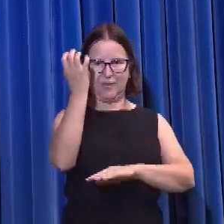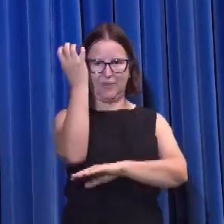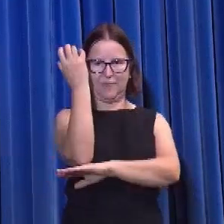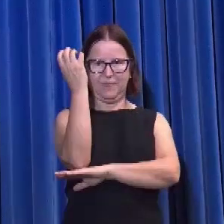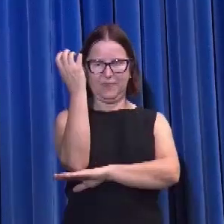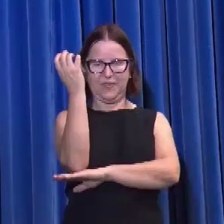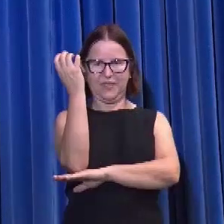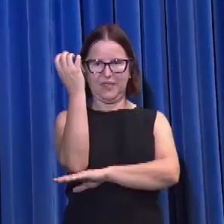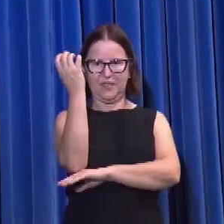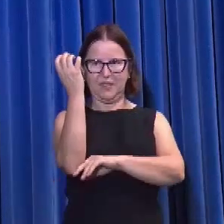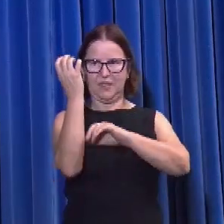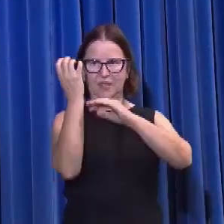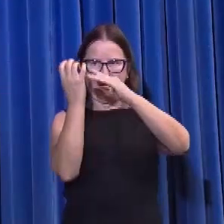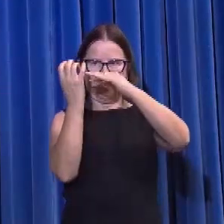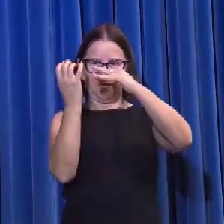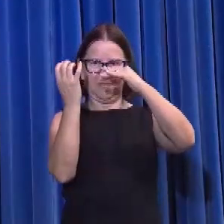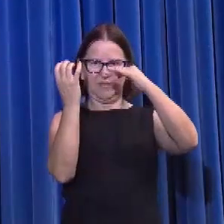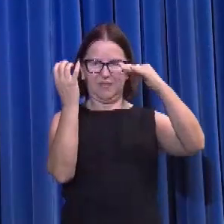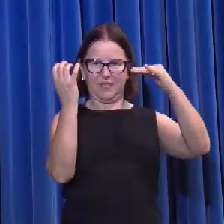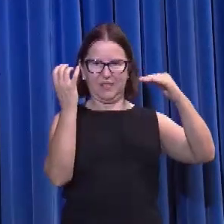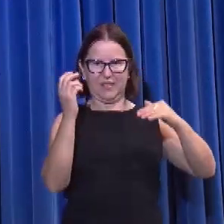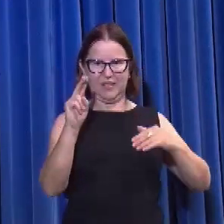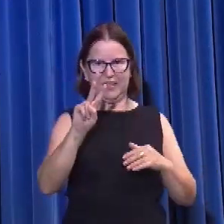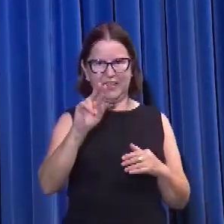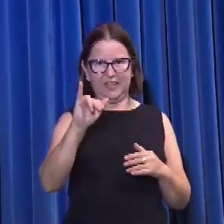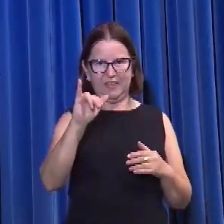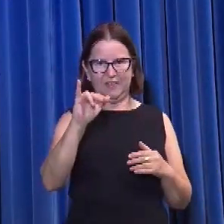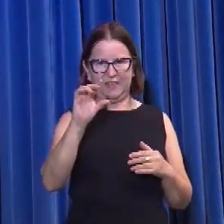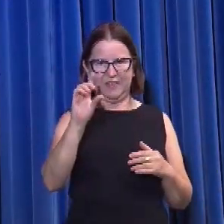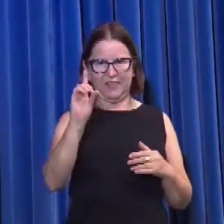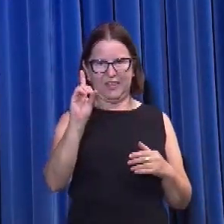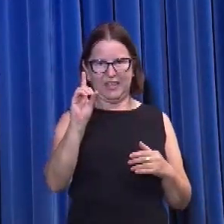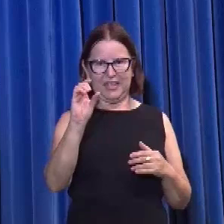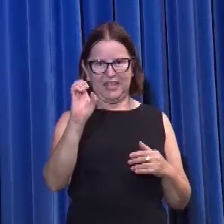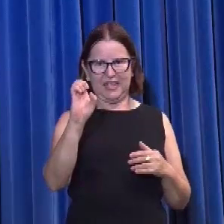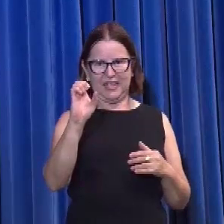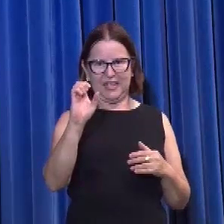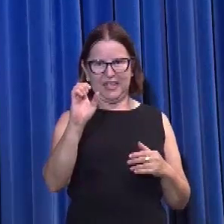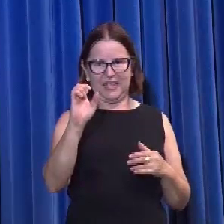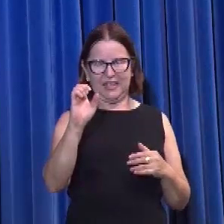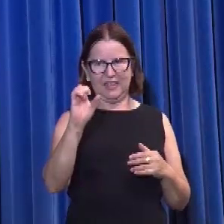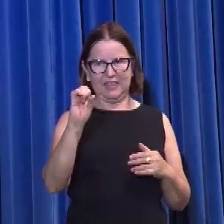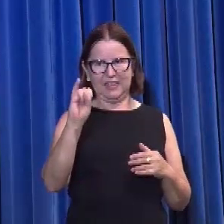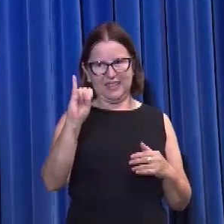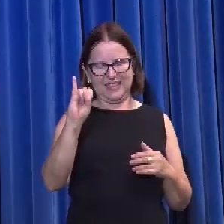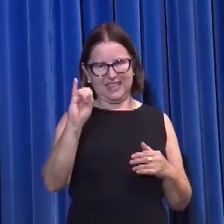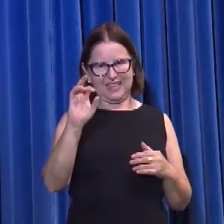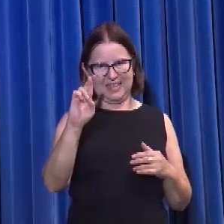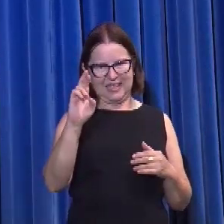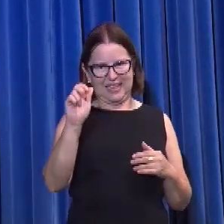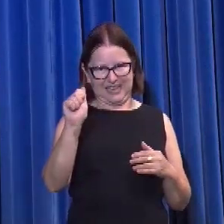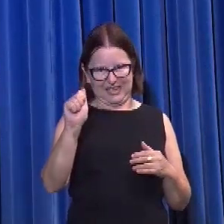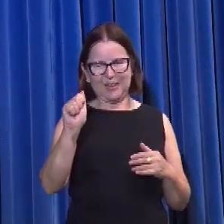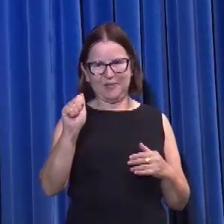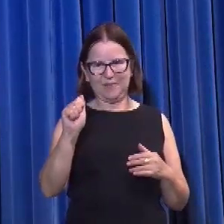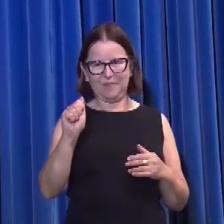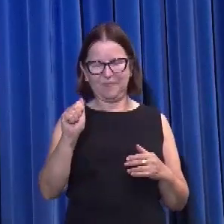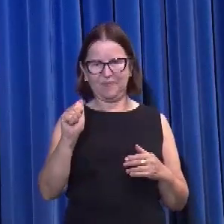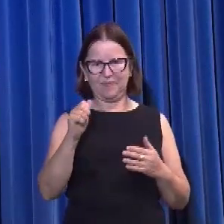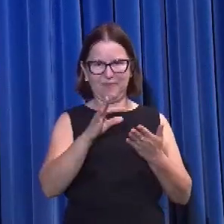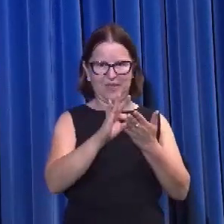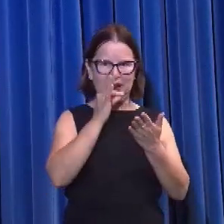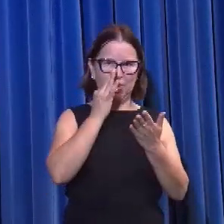que a videira é uma trepadeira cujo tronco não